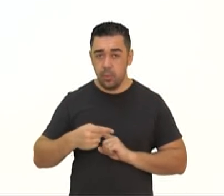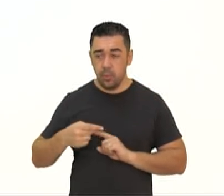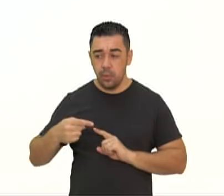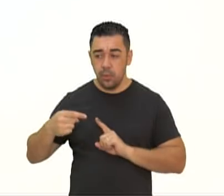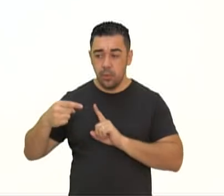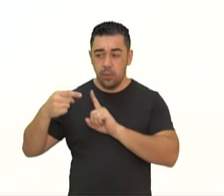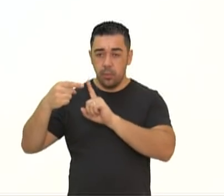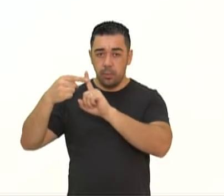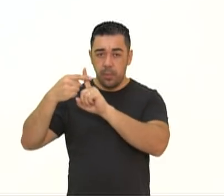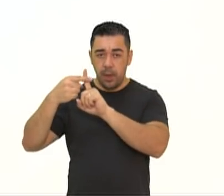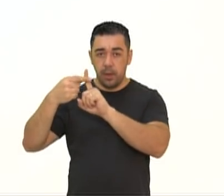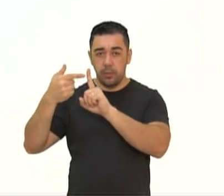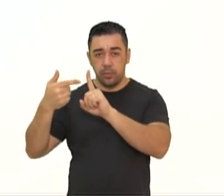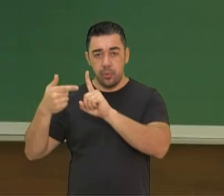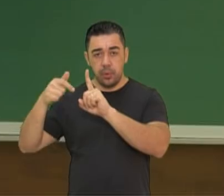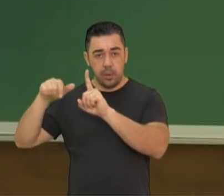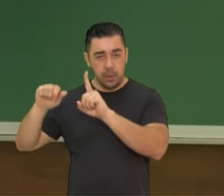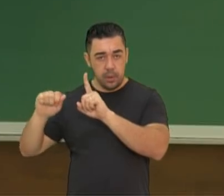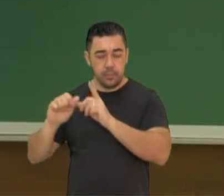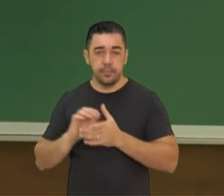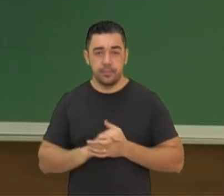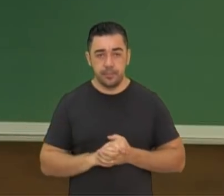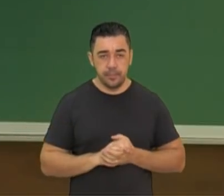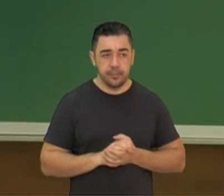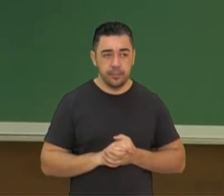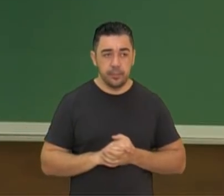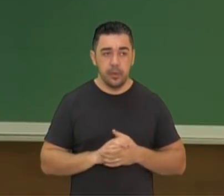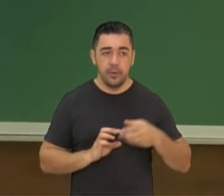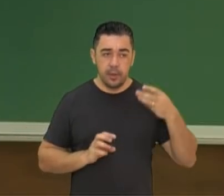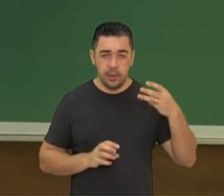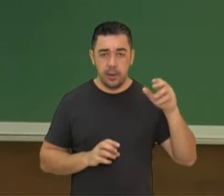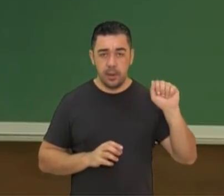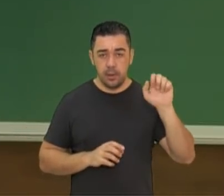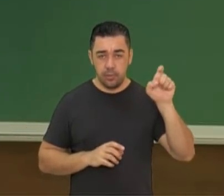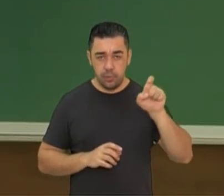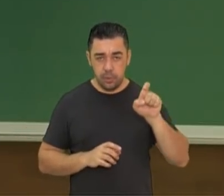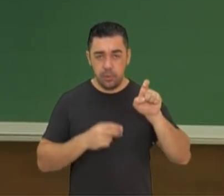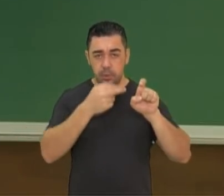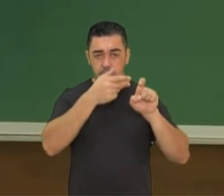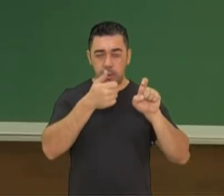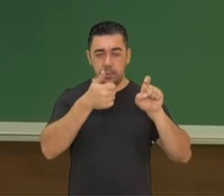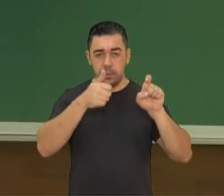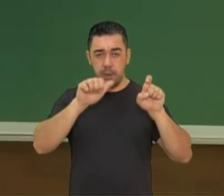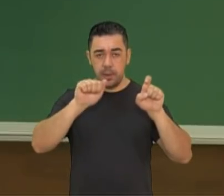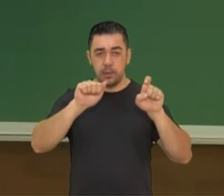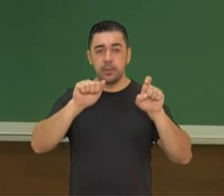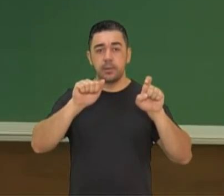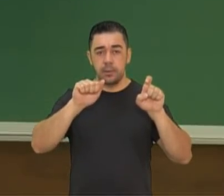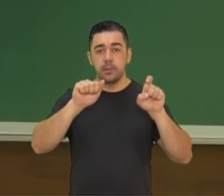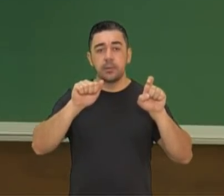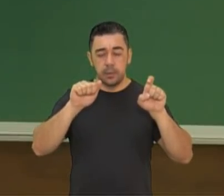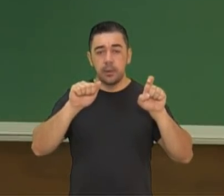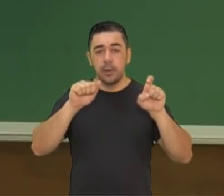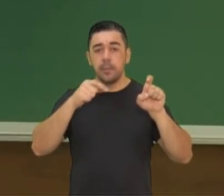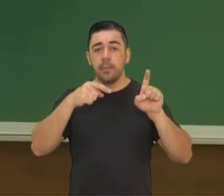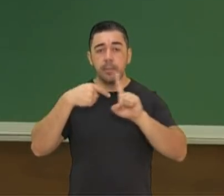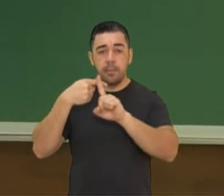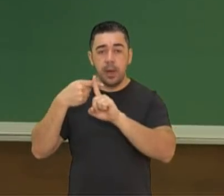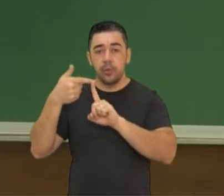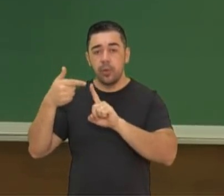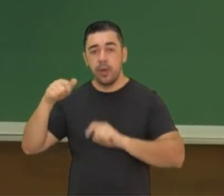igualdade, somando. Então, vai ficar 3ax igual a 10a mais 2a.